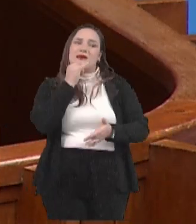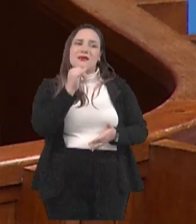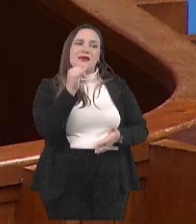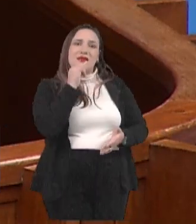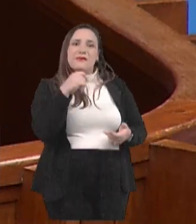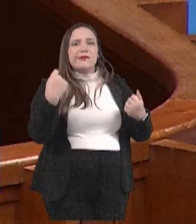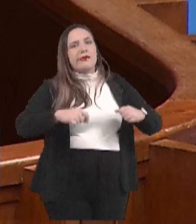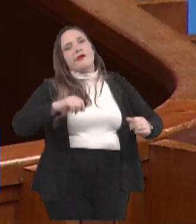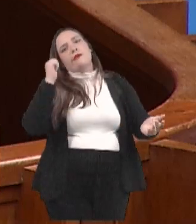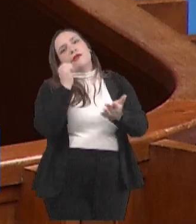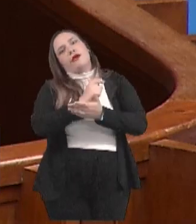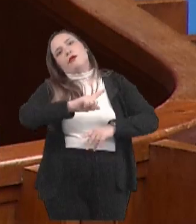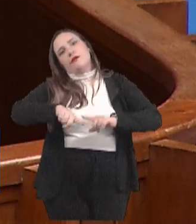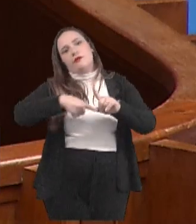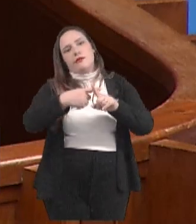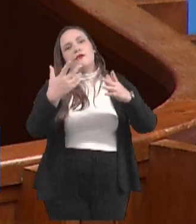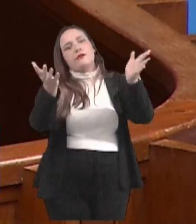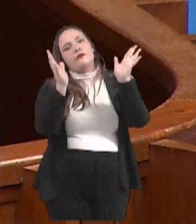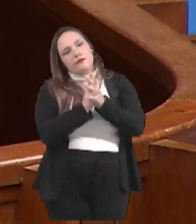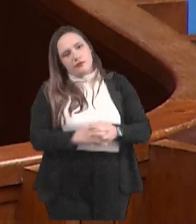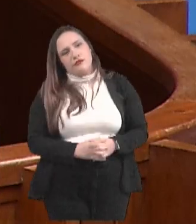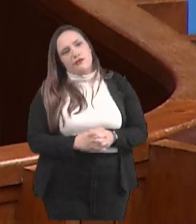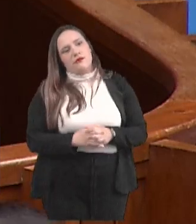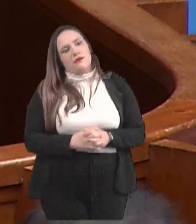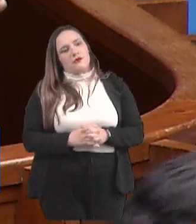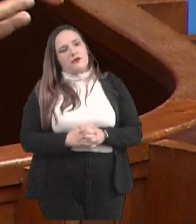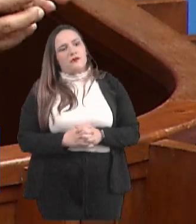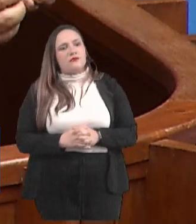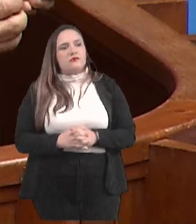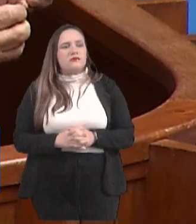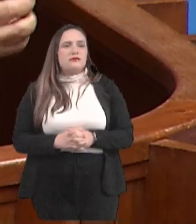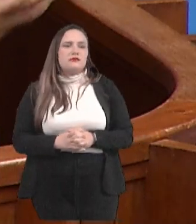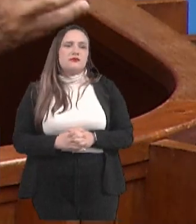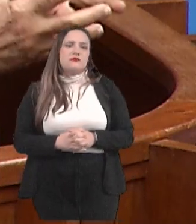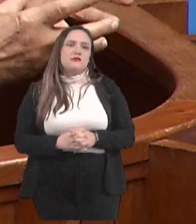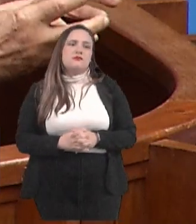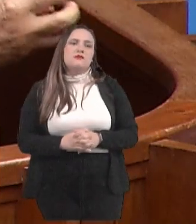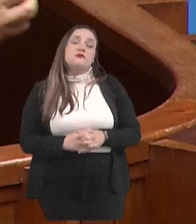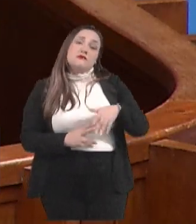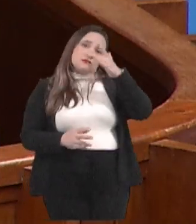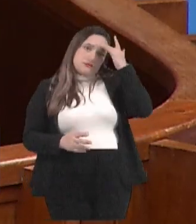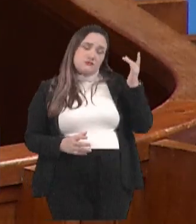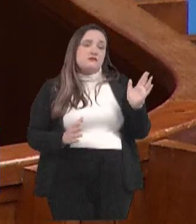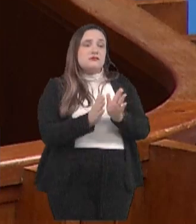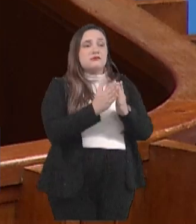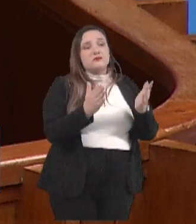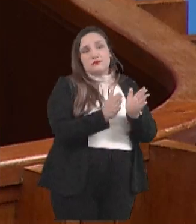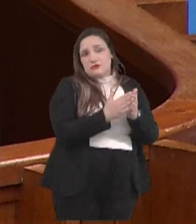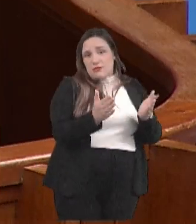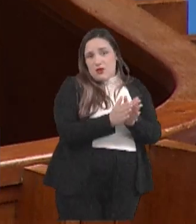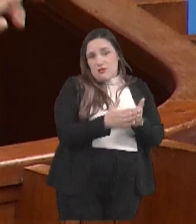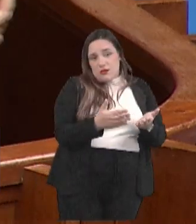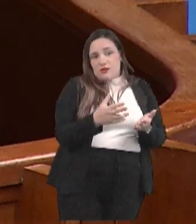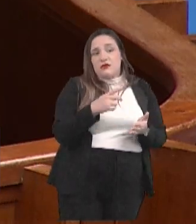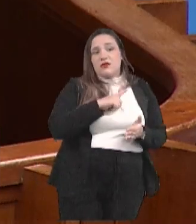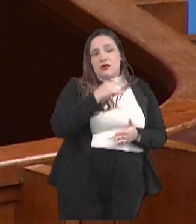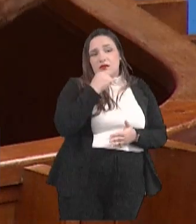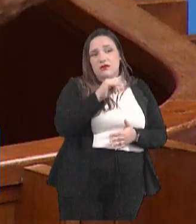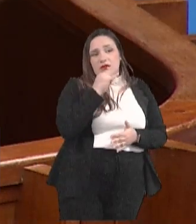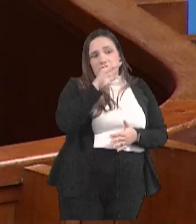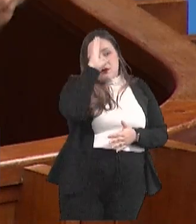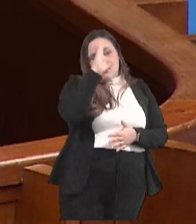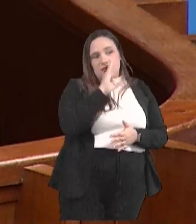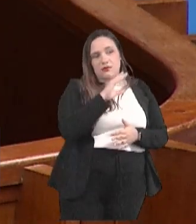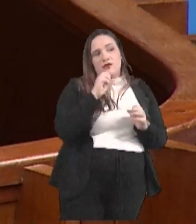na energia elétrica automaticamente. As pessoas pobres que vai receber a luz de graça vai ter que pagar